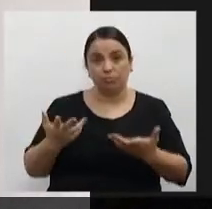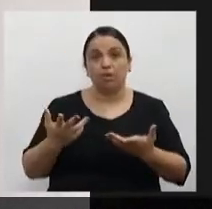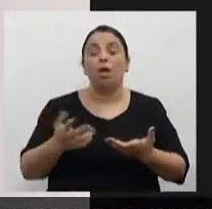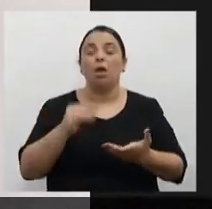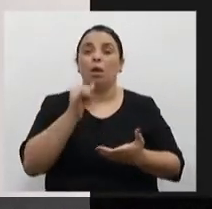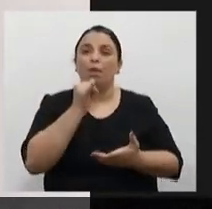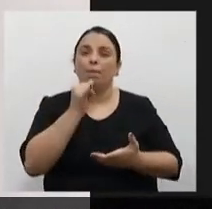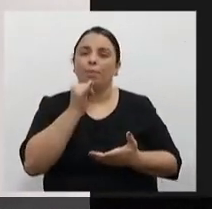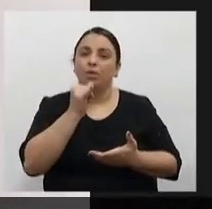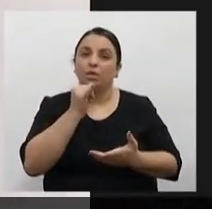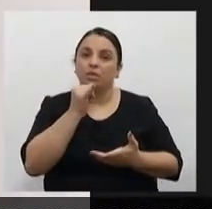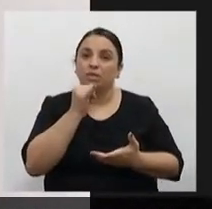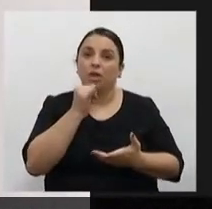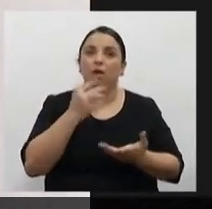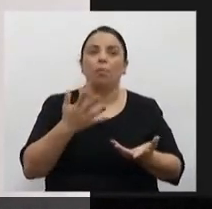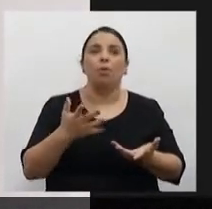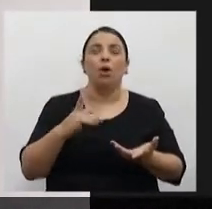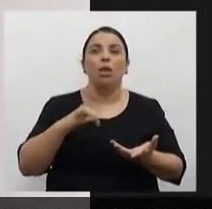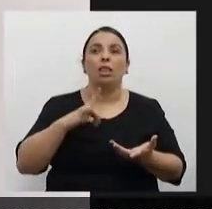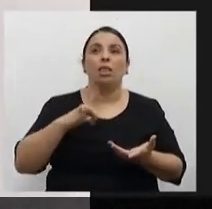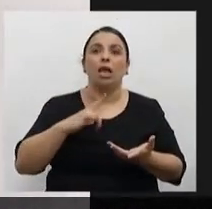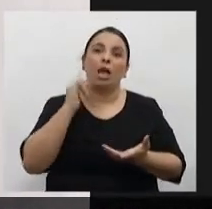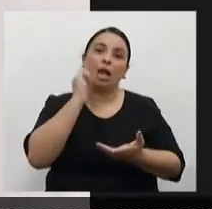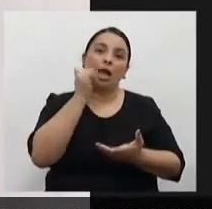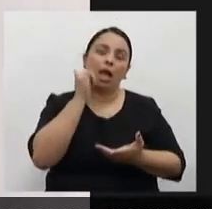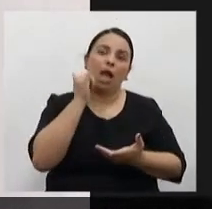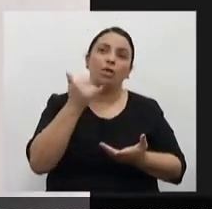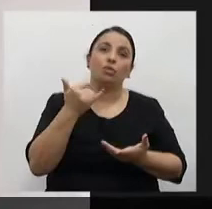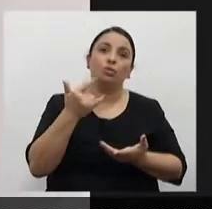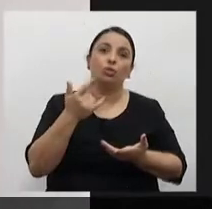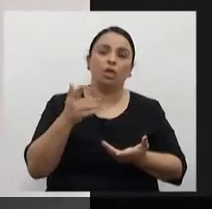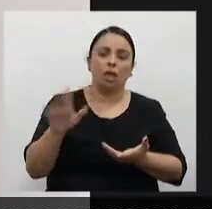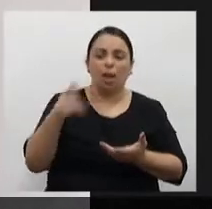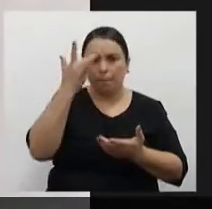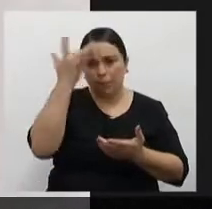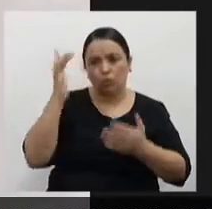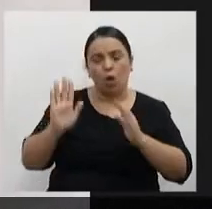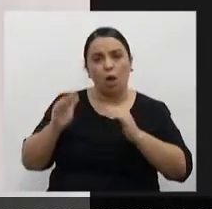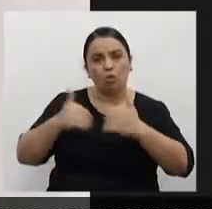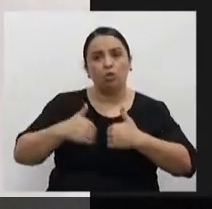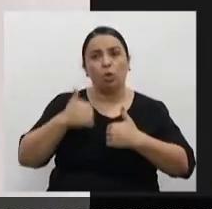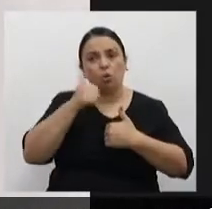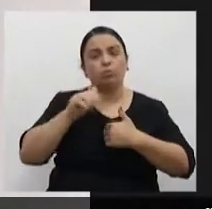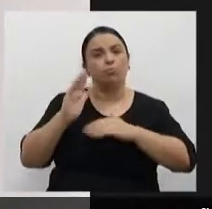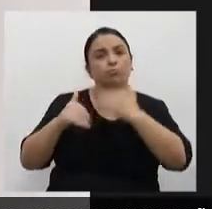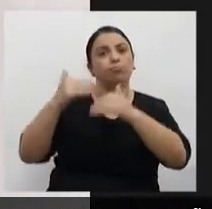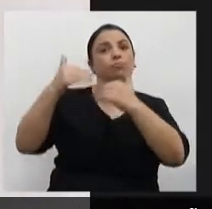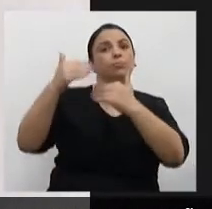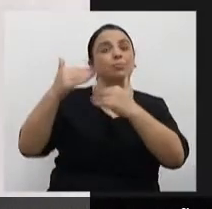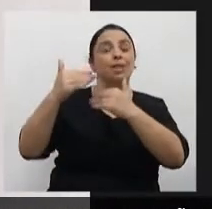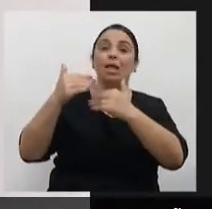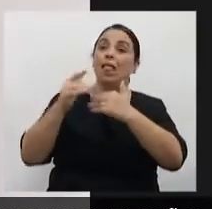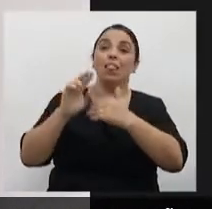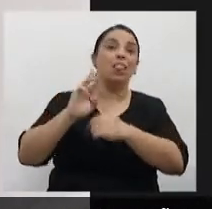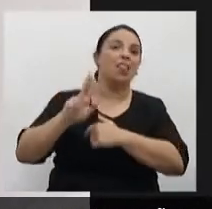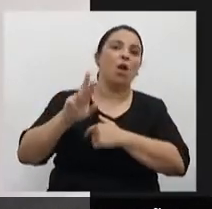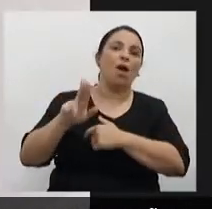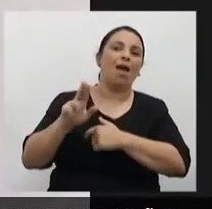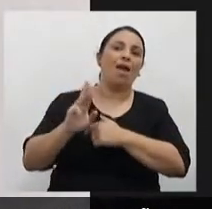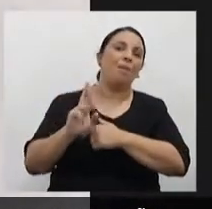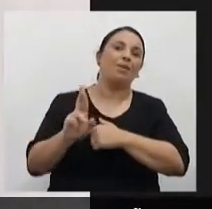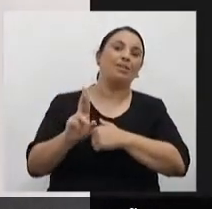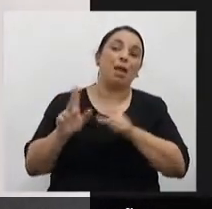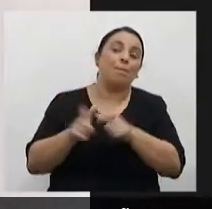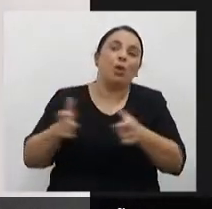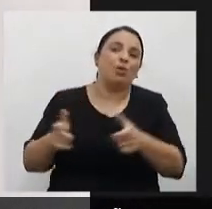contando da trajetória de casos de sucesso, não representa a maioria. Então, é muito importante